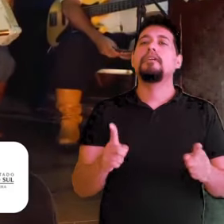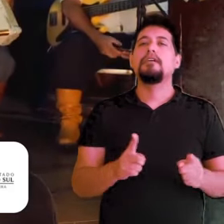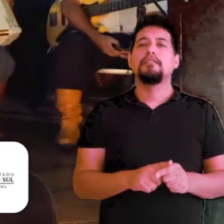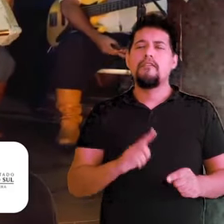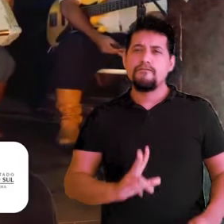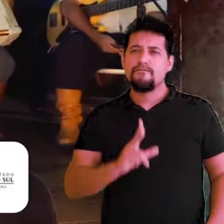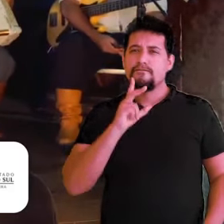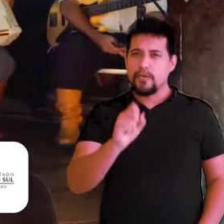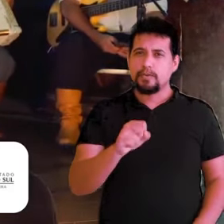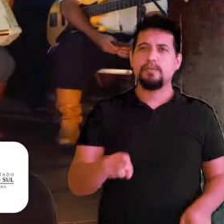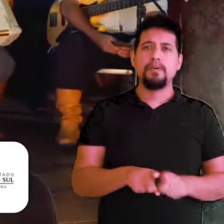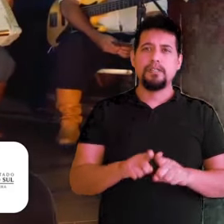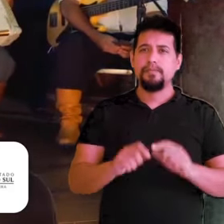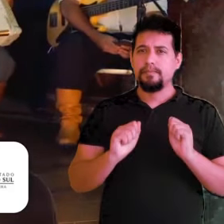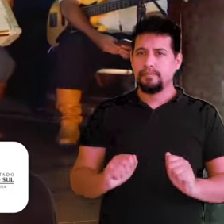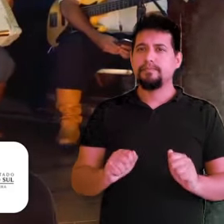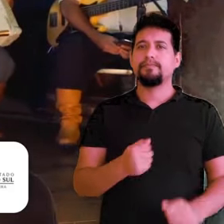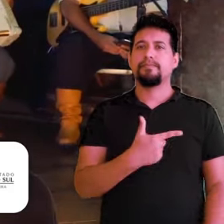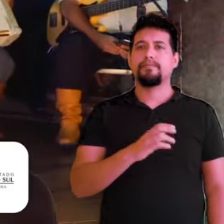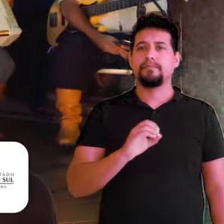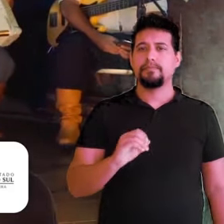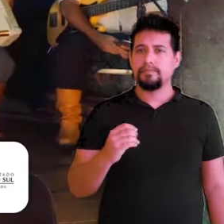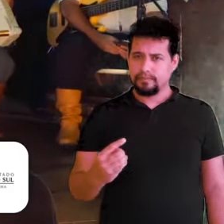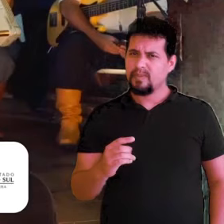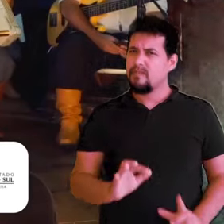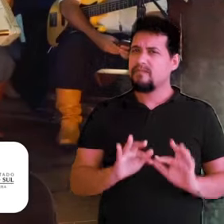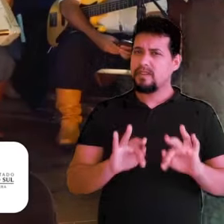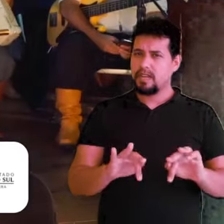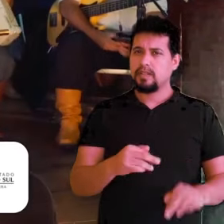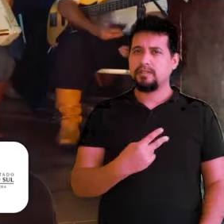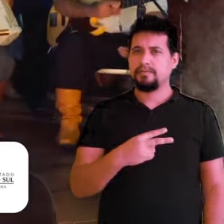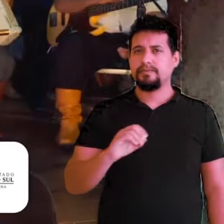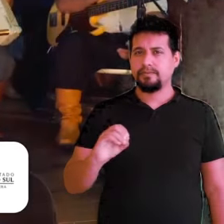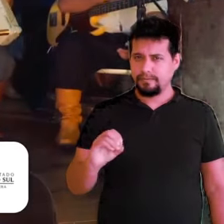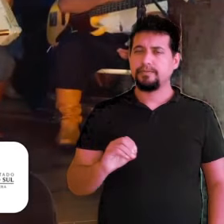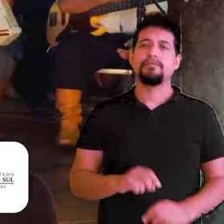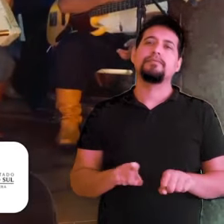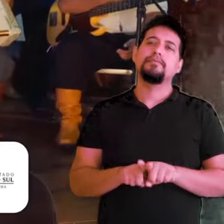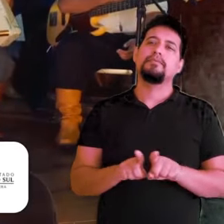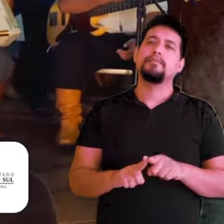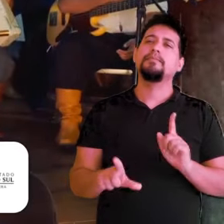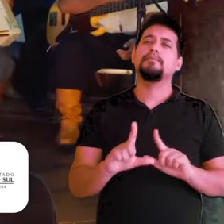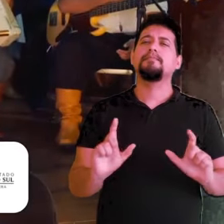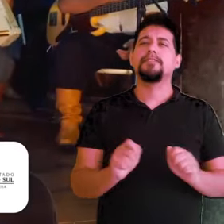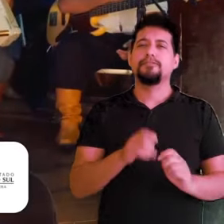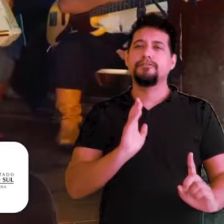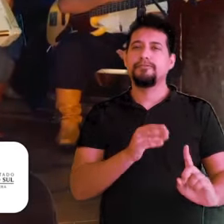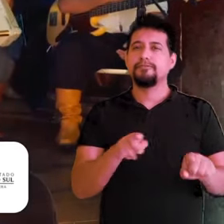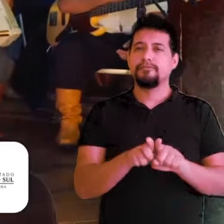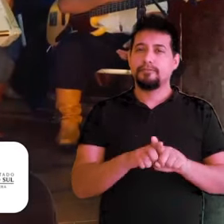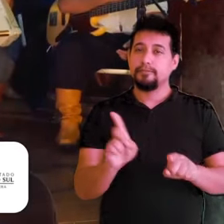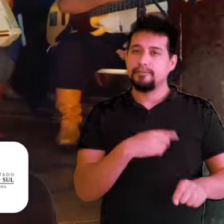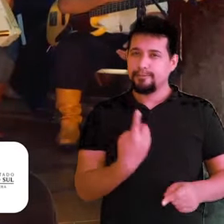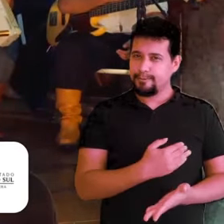Ordoneio, no disco Força Fandangueira, no ano de 2001. Final de 2000, Domador e Gaiteiro, uma letra que ele